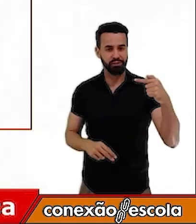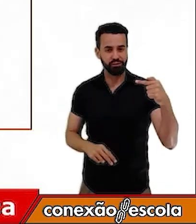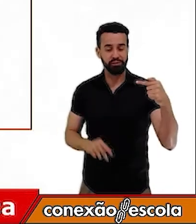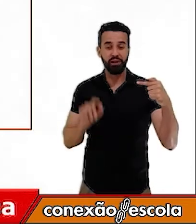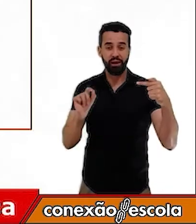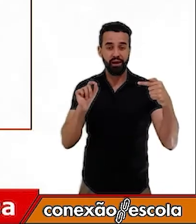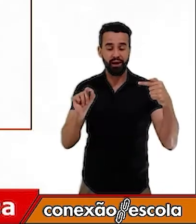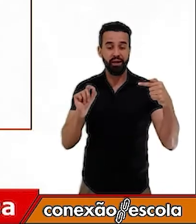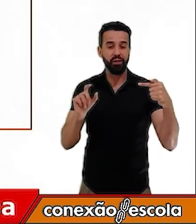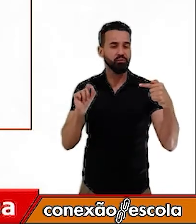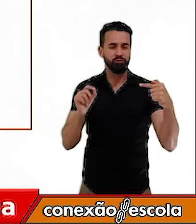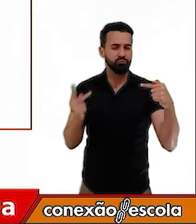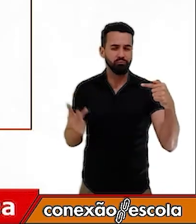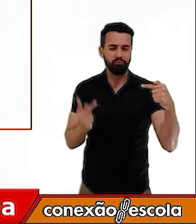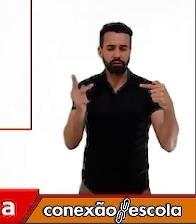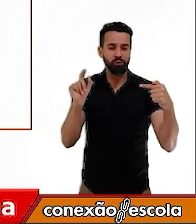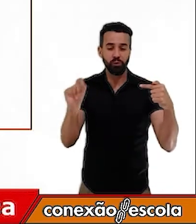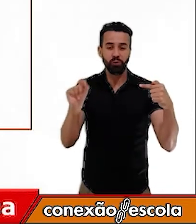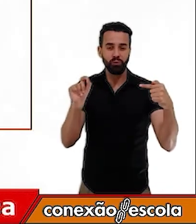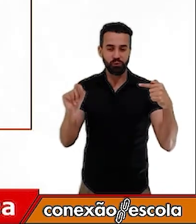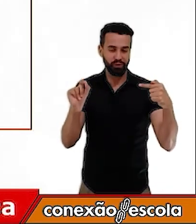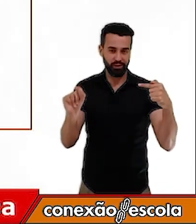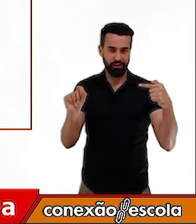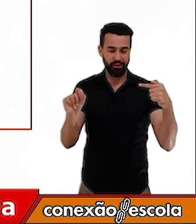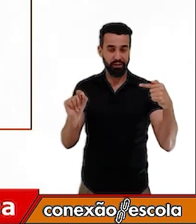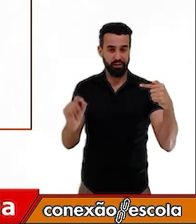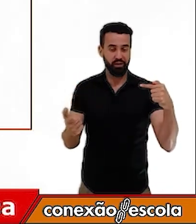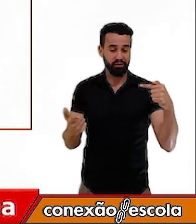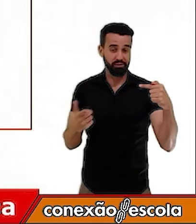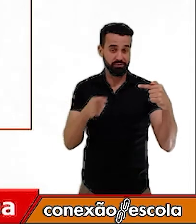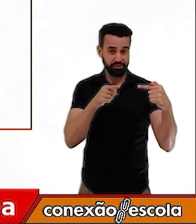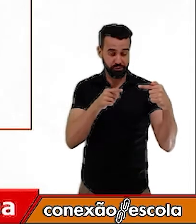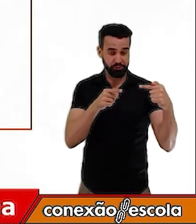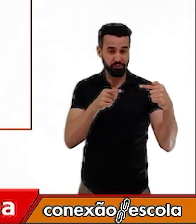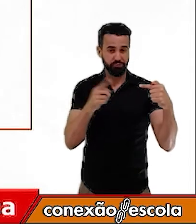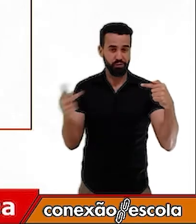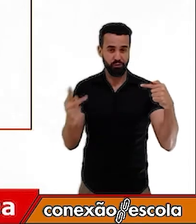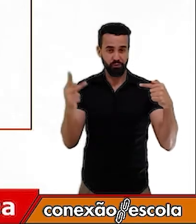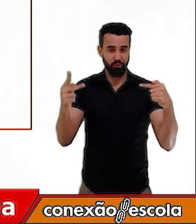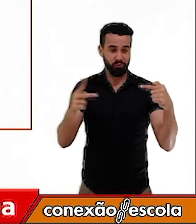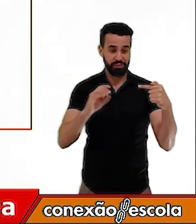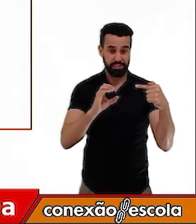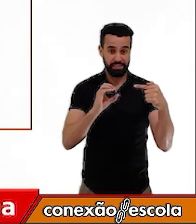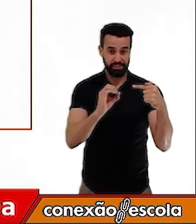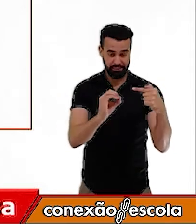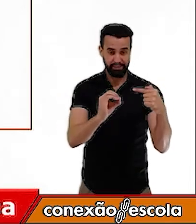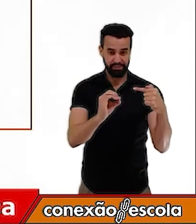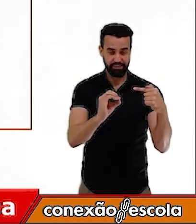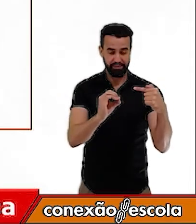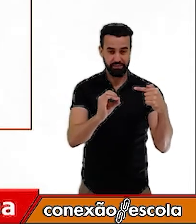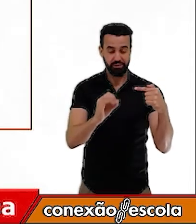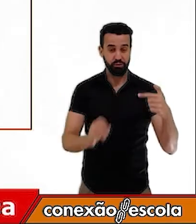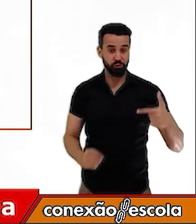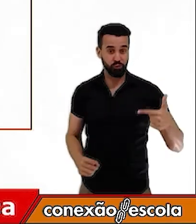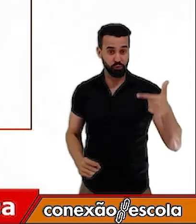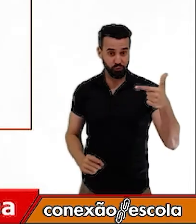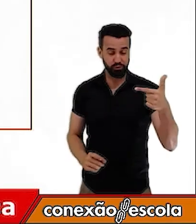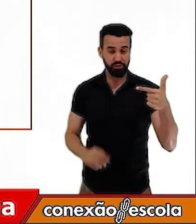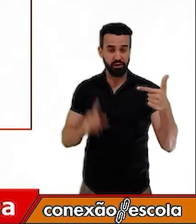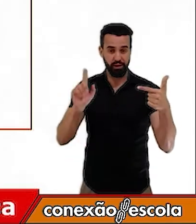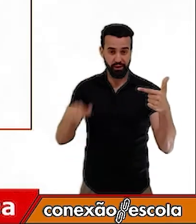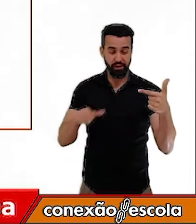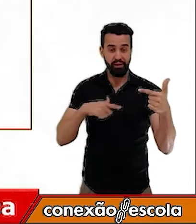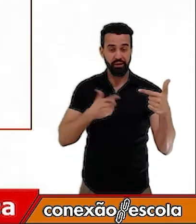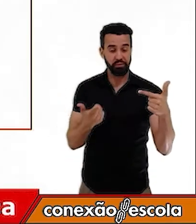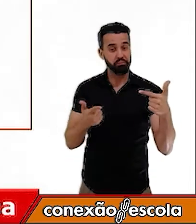para representar a ordem das dezenas. Esse 7 vale 70. E o 2, que é a